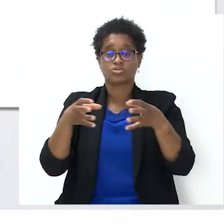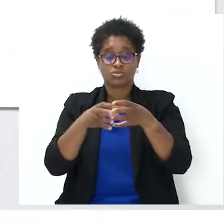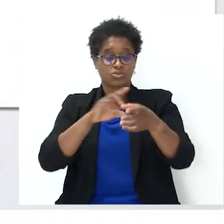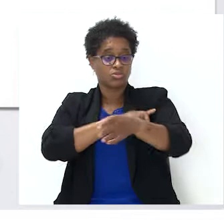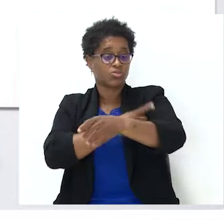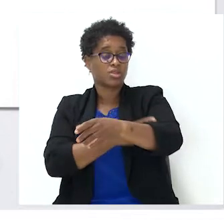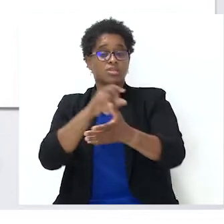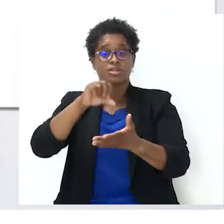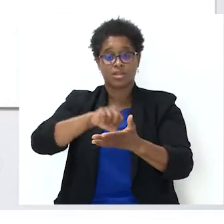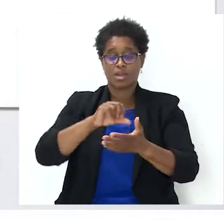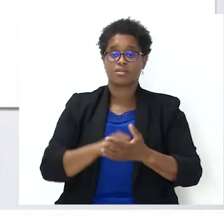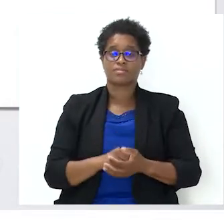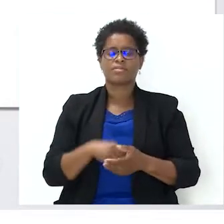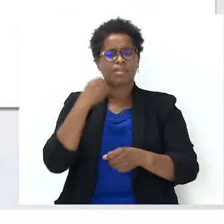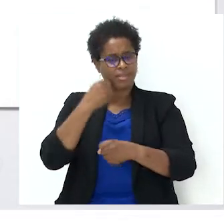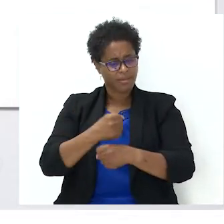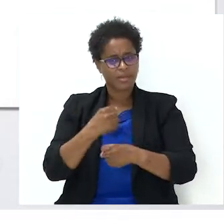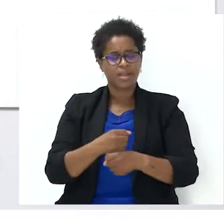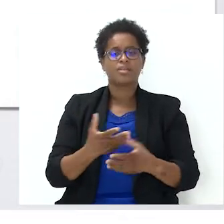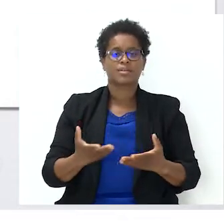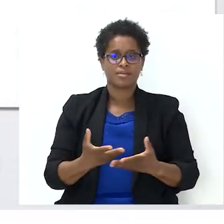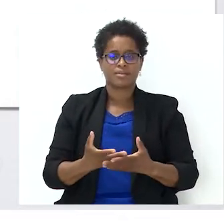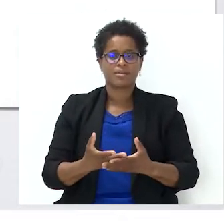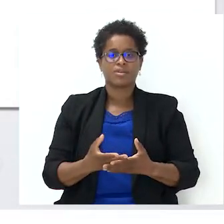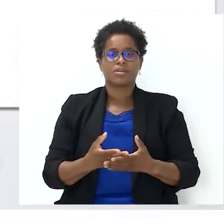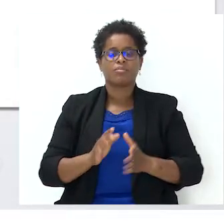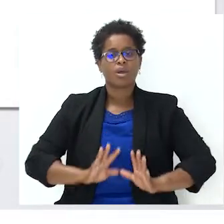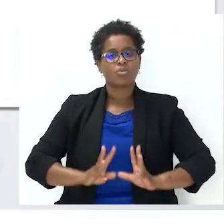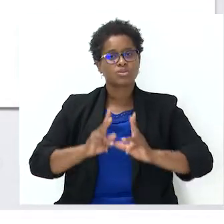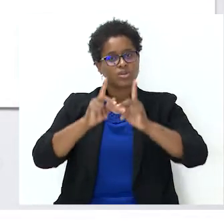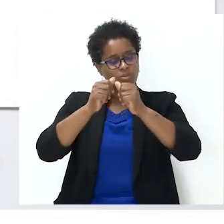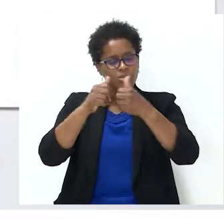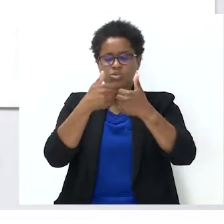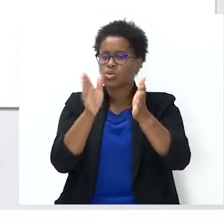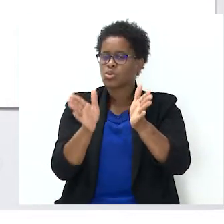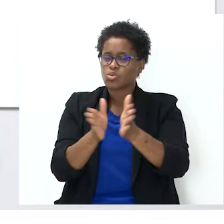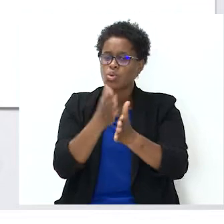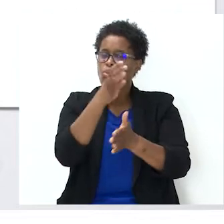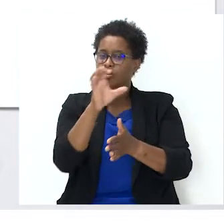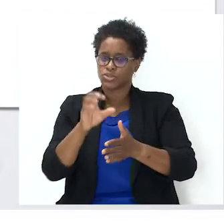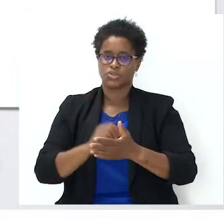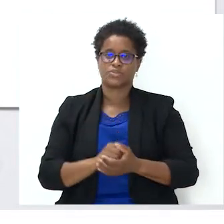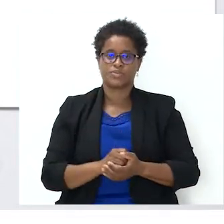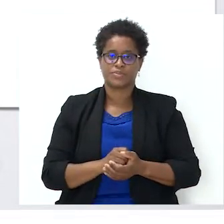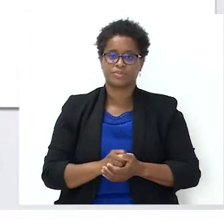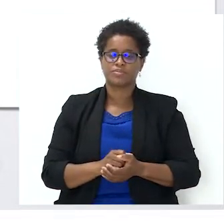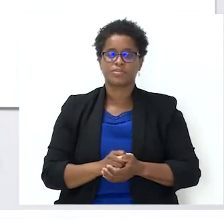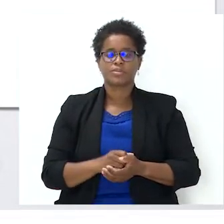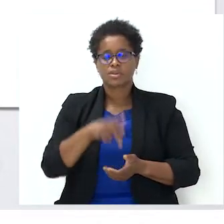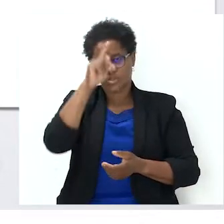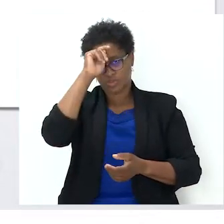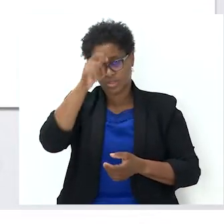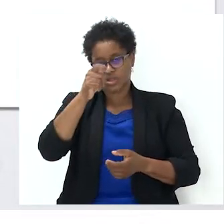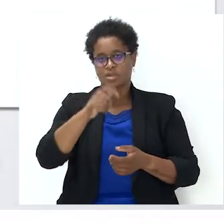poder central trabalham para o desenvolvimento de todo o país,